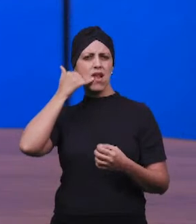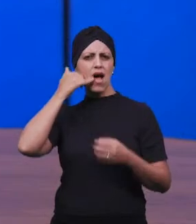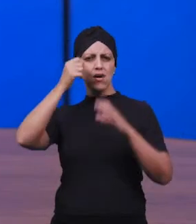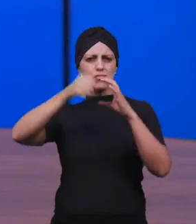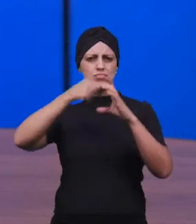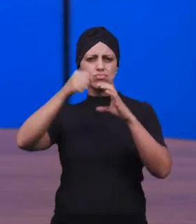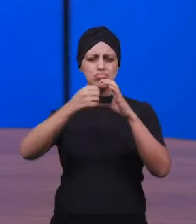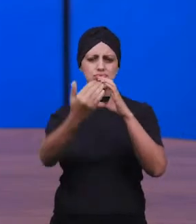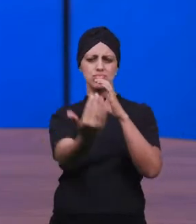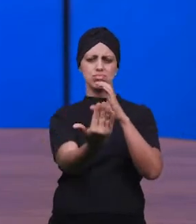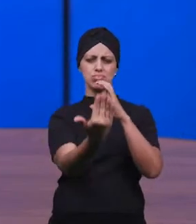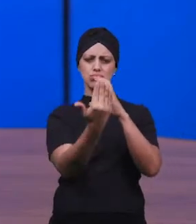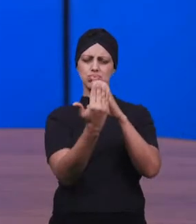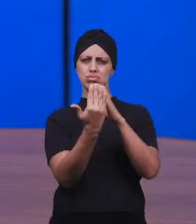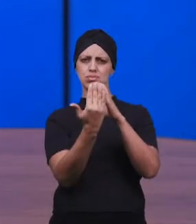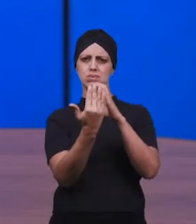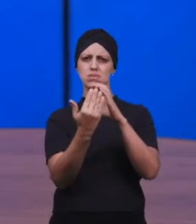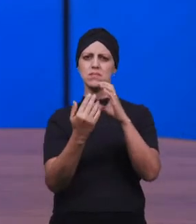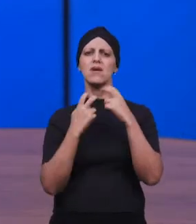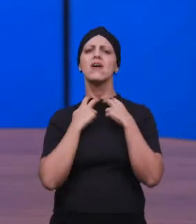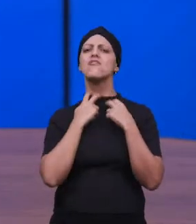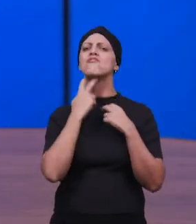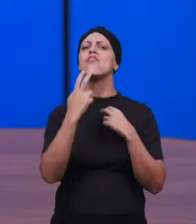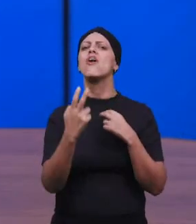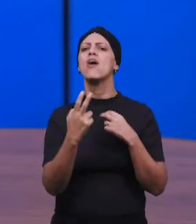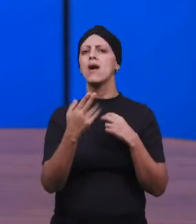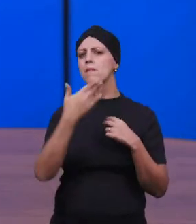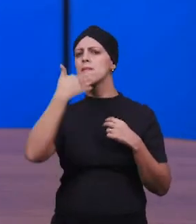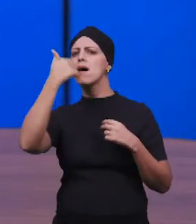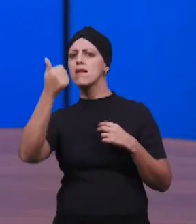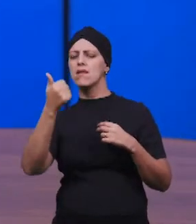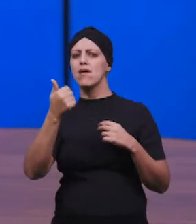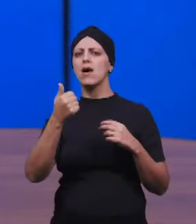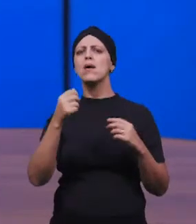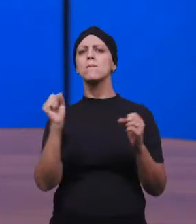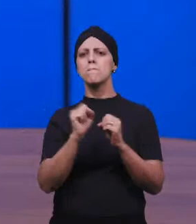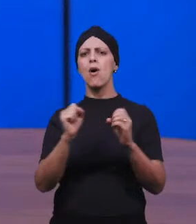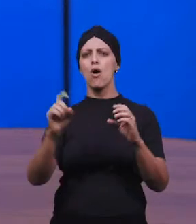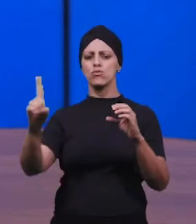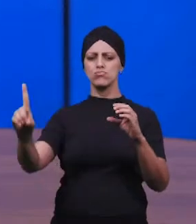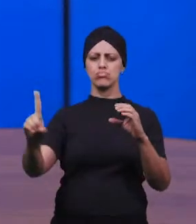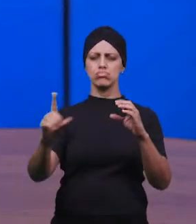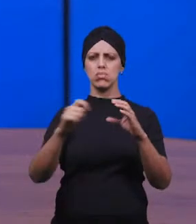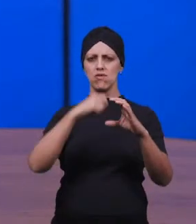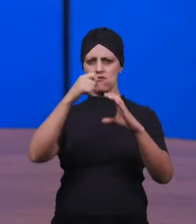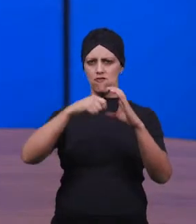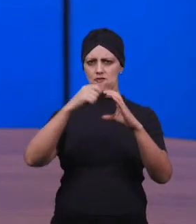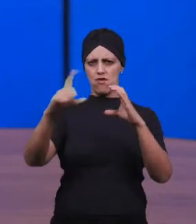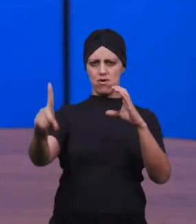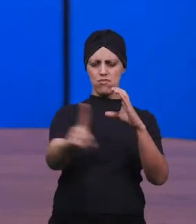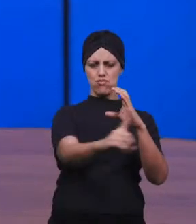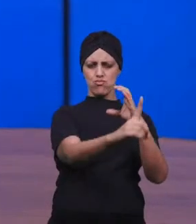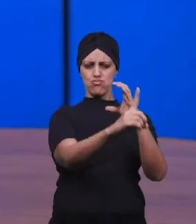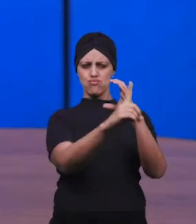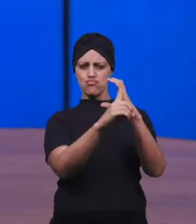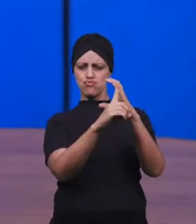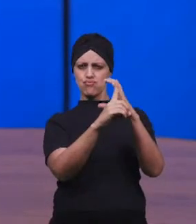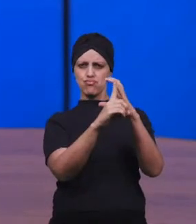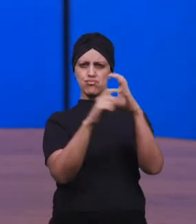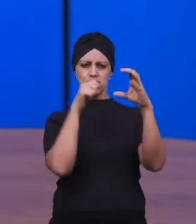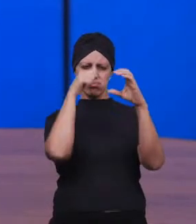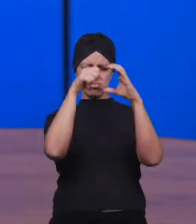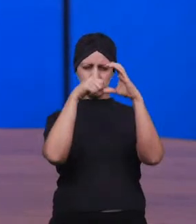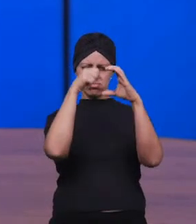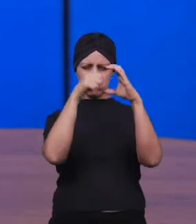que está gravando, para que a voz dele saia mais nítida, né? Ele pode sair do lugar dele, vir à frente ou aproximar-se